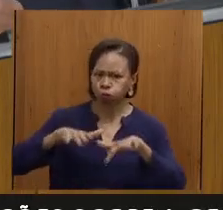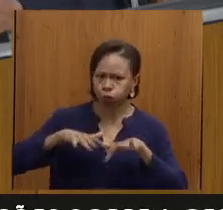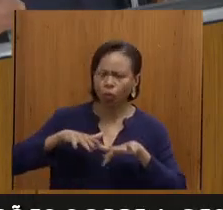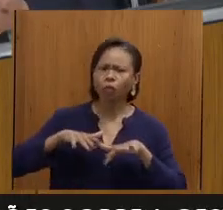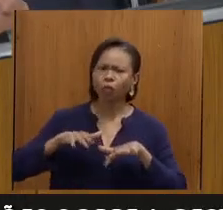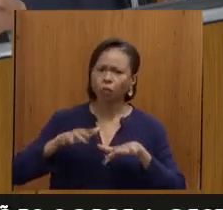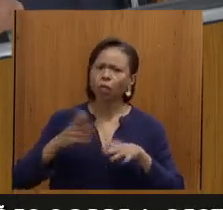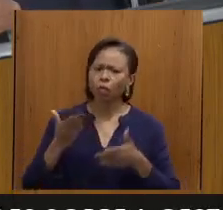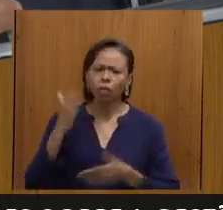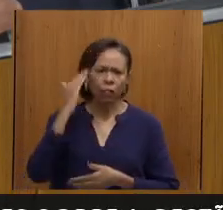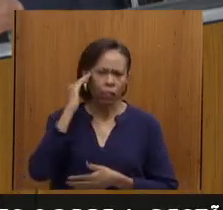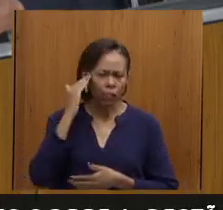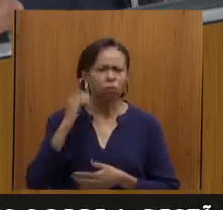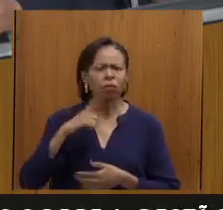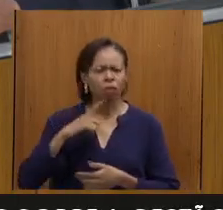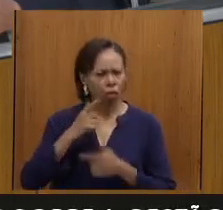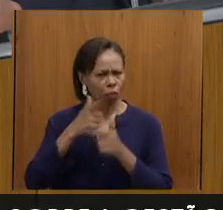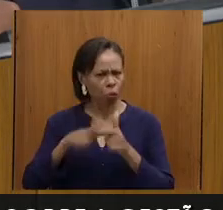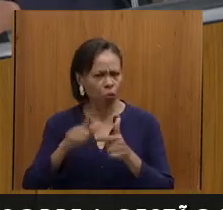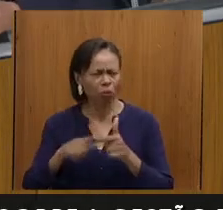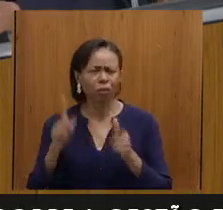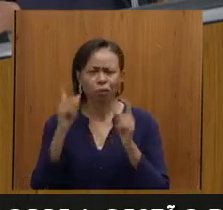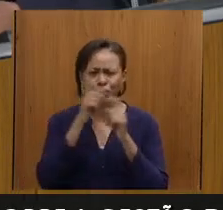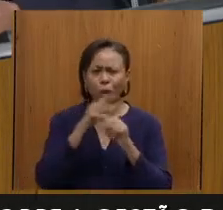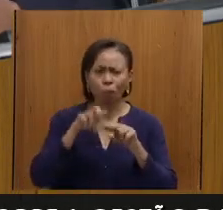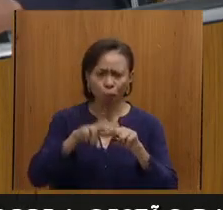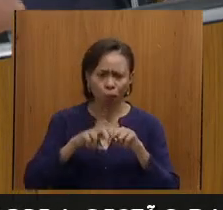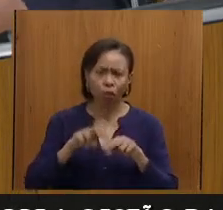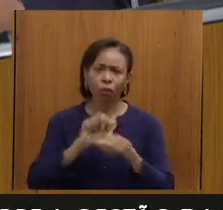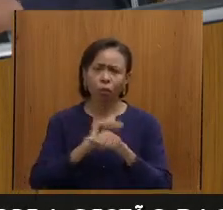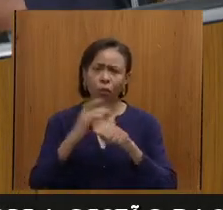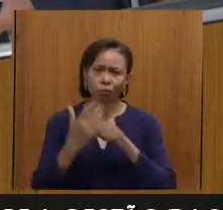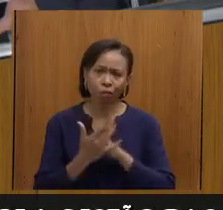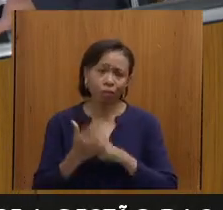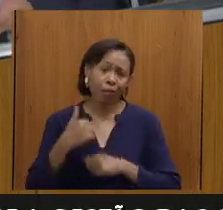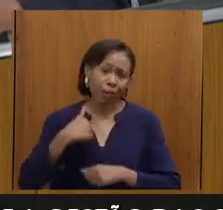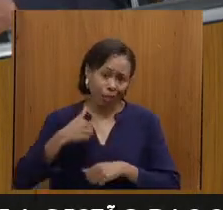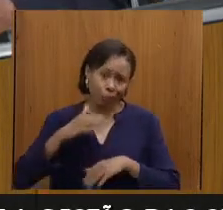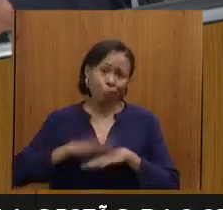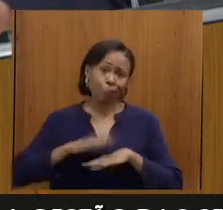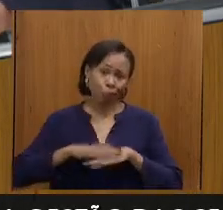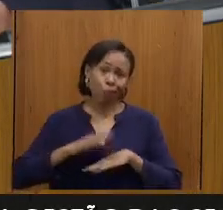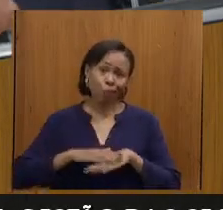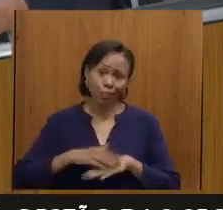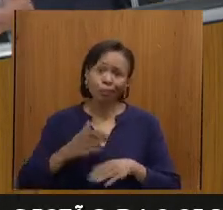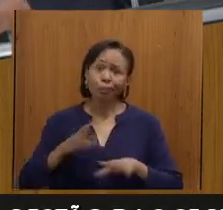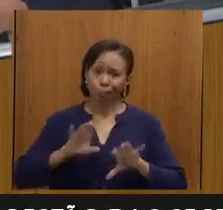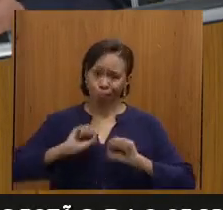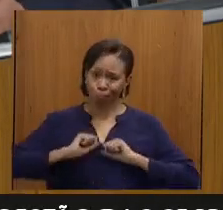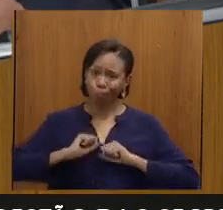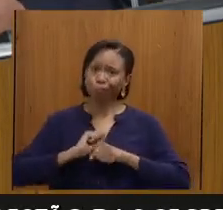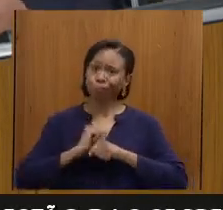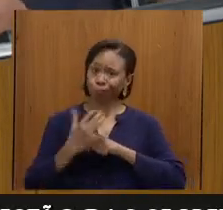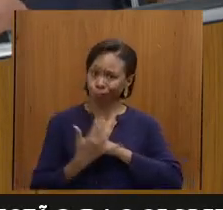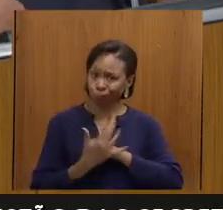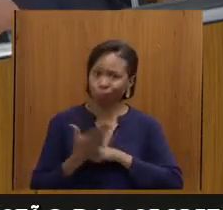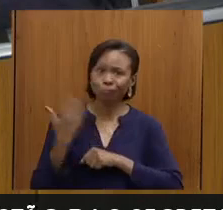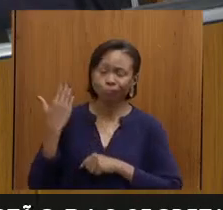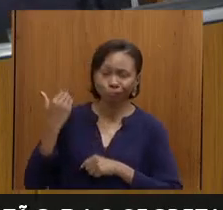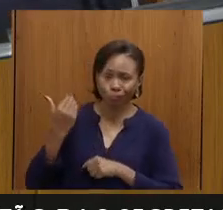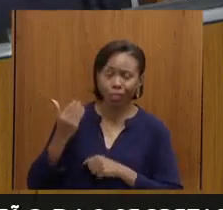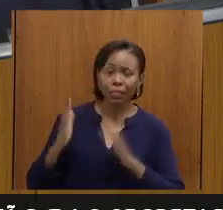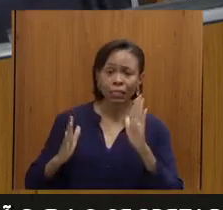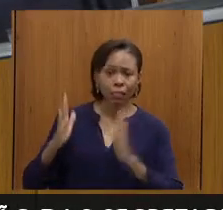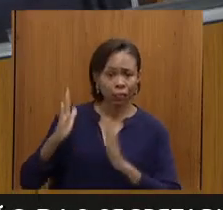com todas as dificuldades levadas pela Covid, eu pessoalmente até fui vítima disso, foi durante